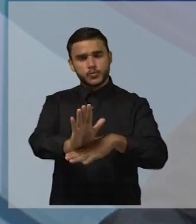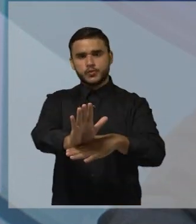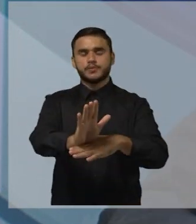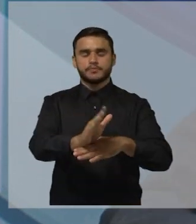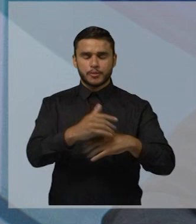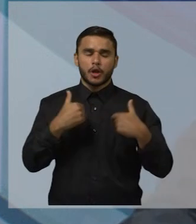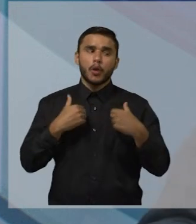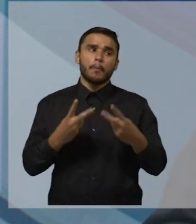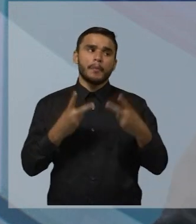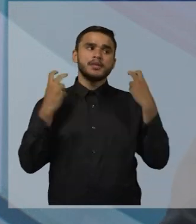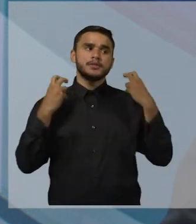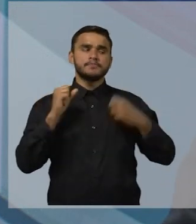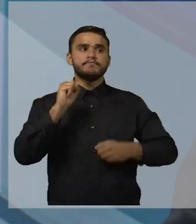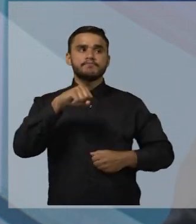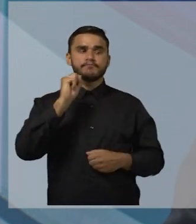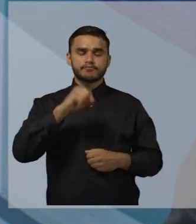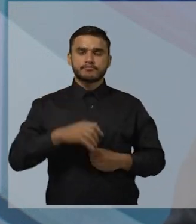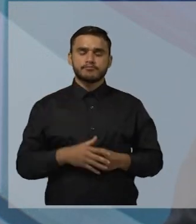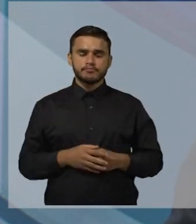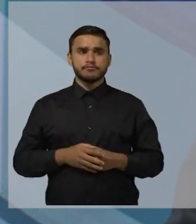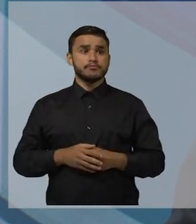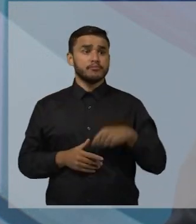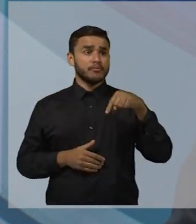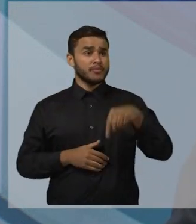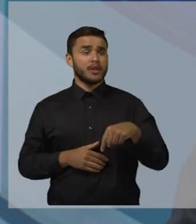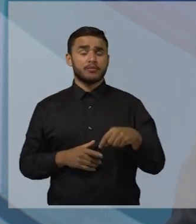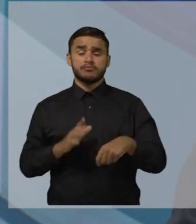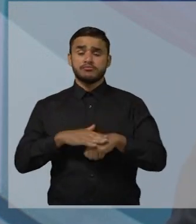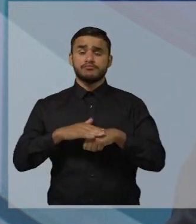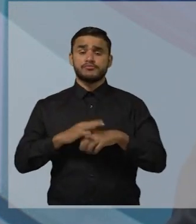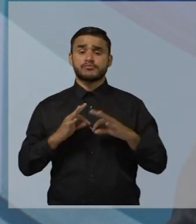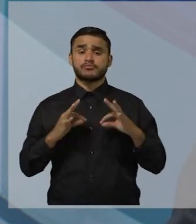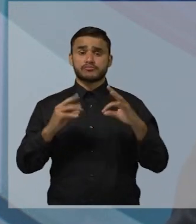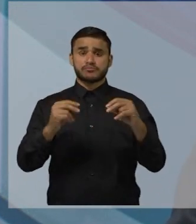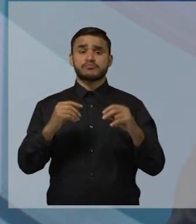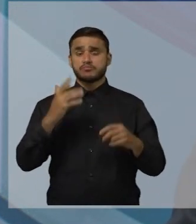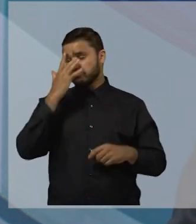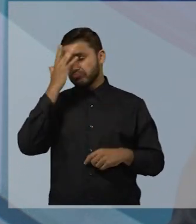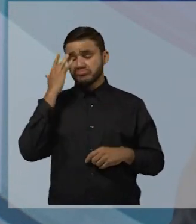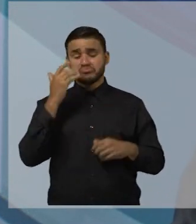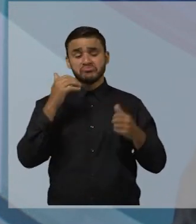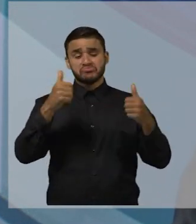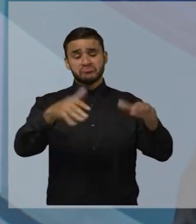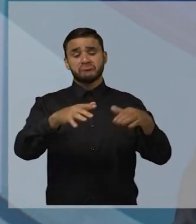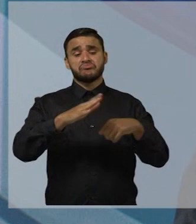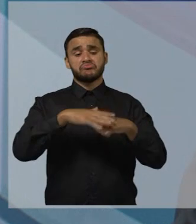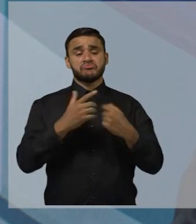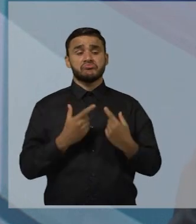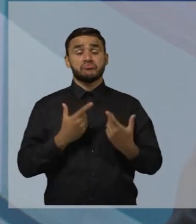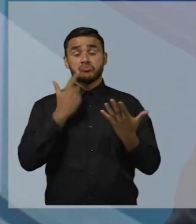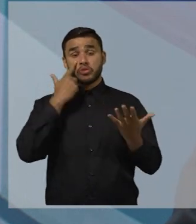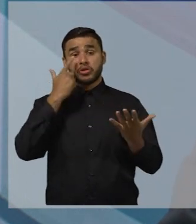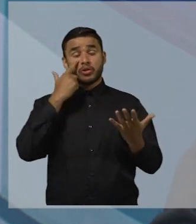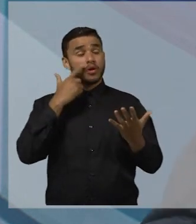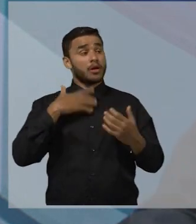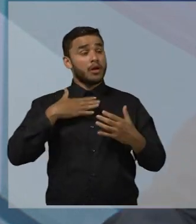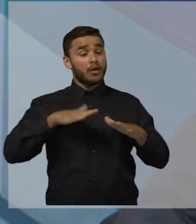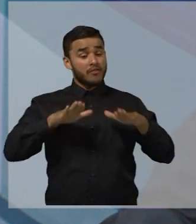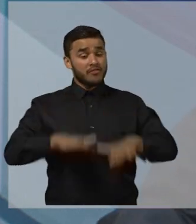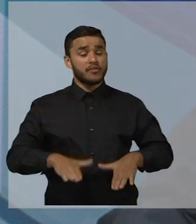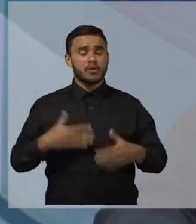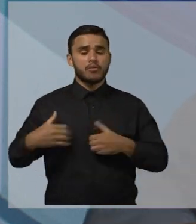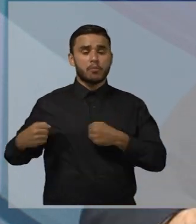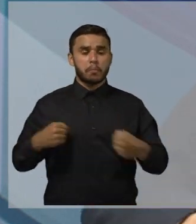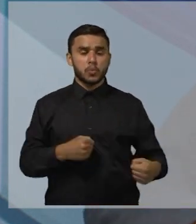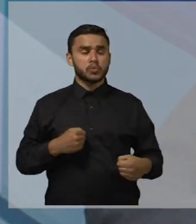com o interesse coletivo. Infelizmente, nós tivemos um país em que prevaleceu o patrimonialismo, e que os